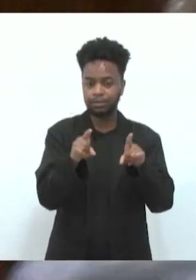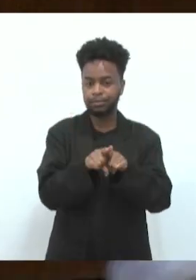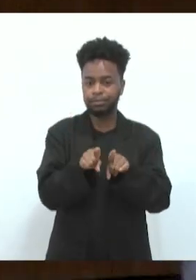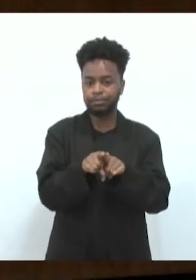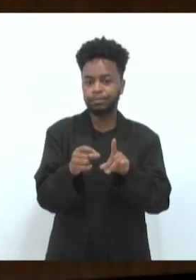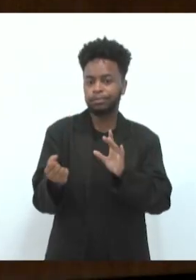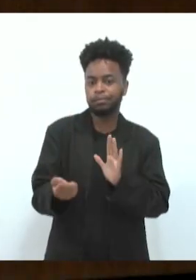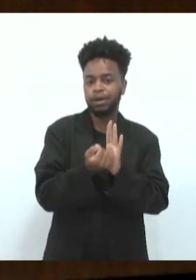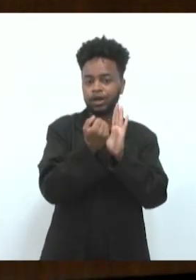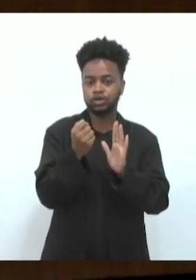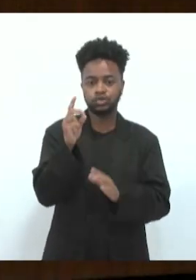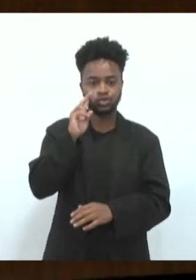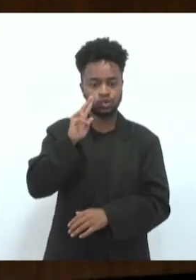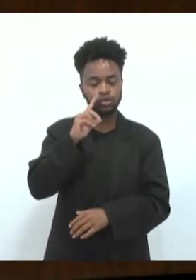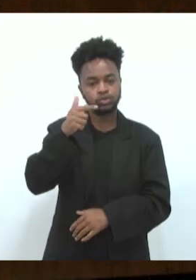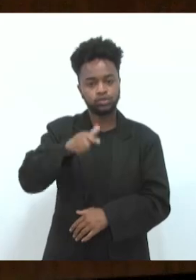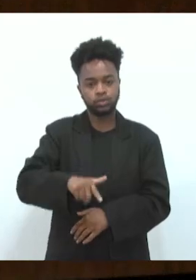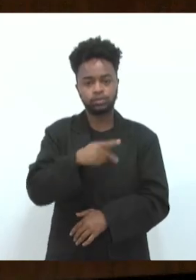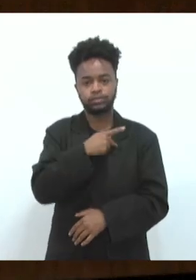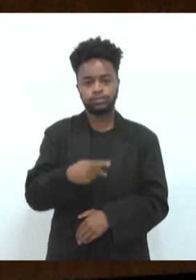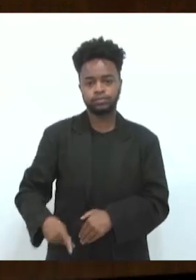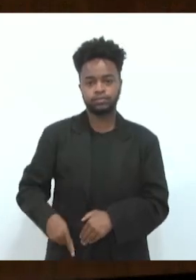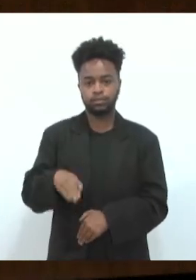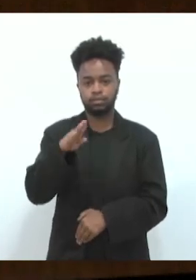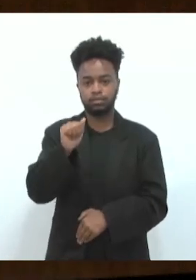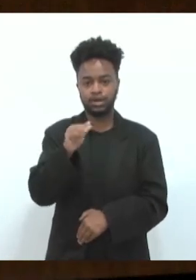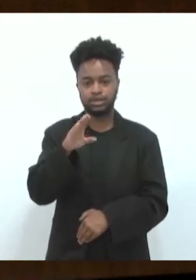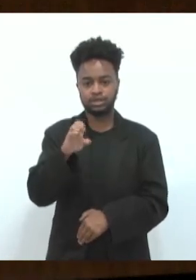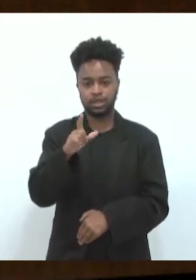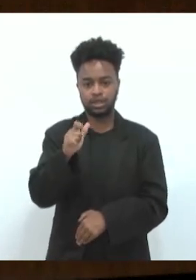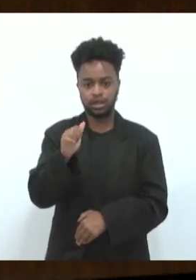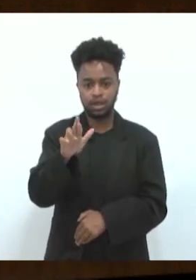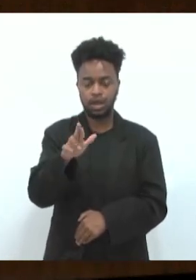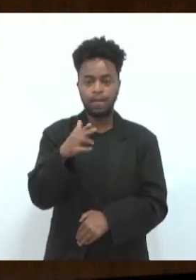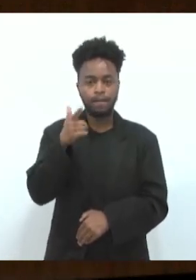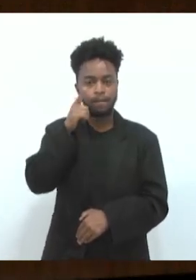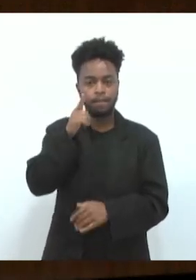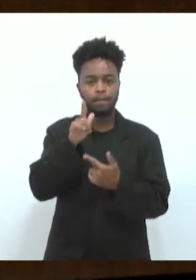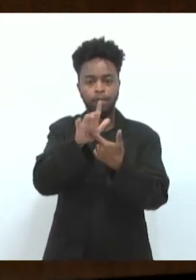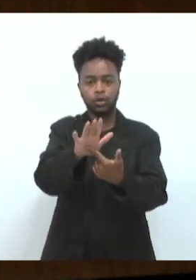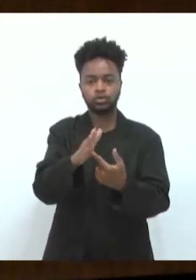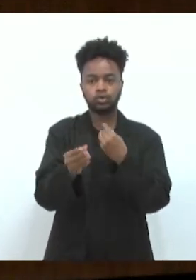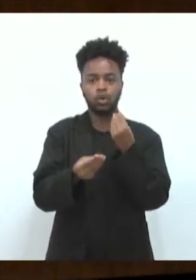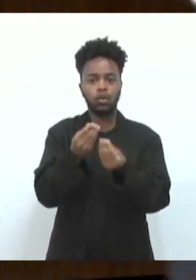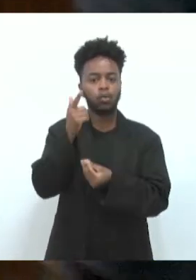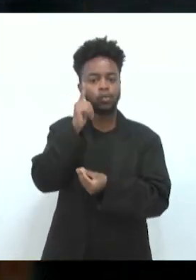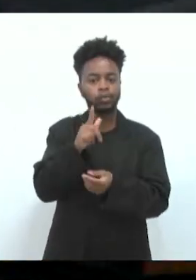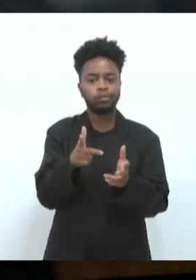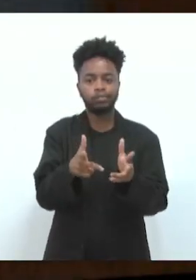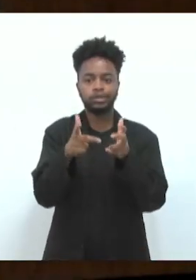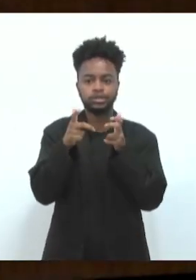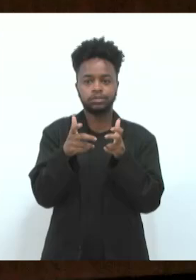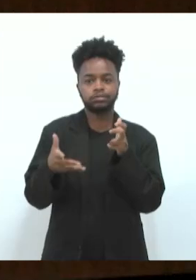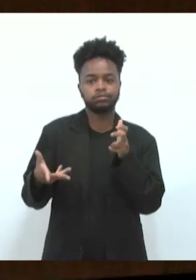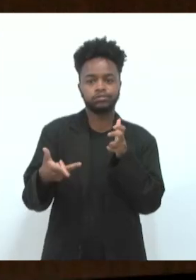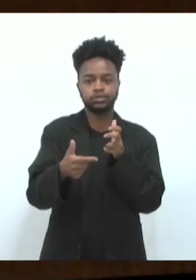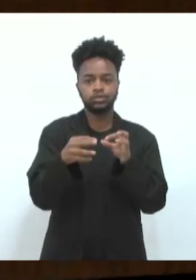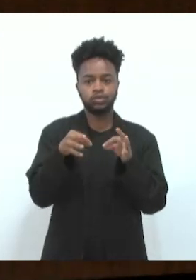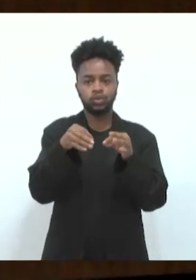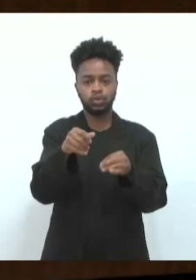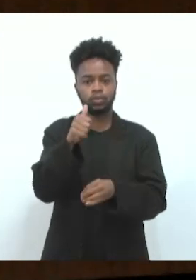e, mais uma vez, o presidente Bacelar mostra a capacidade de observar a riqueza e de todas as mulheres desta